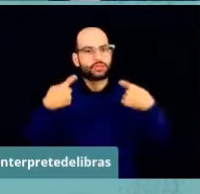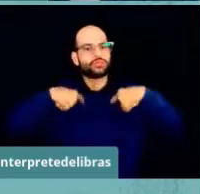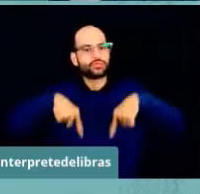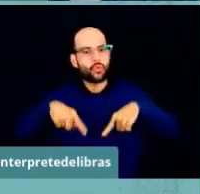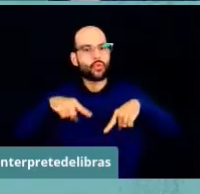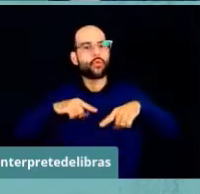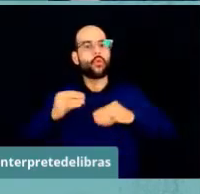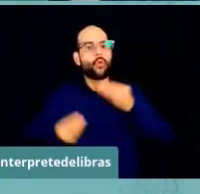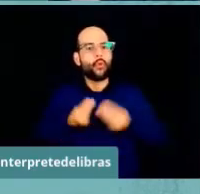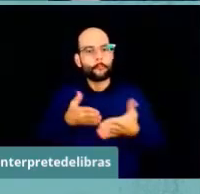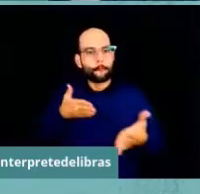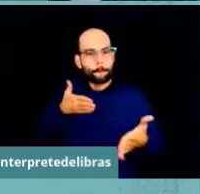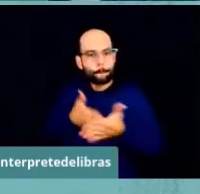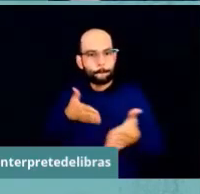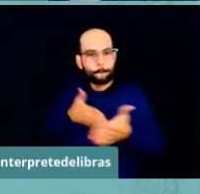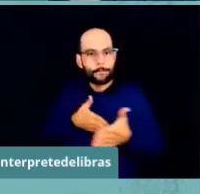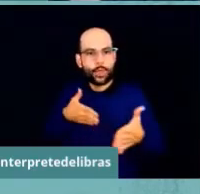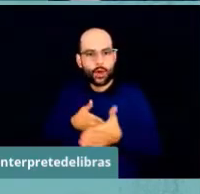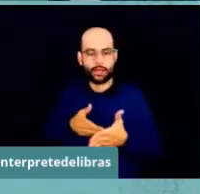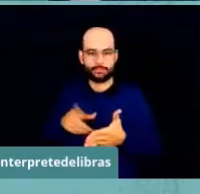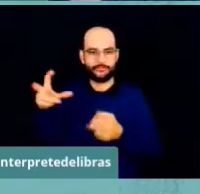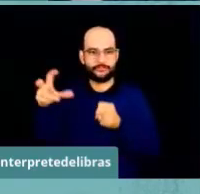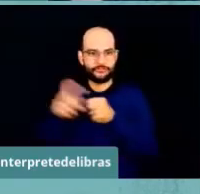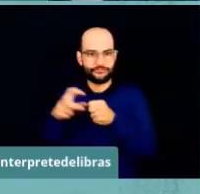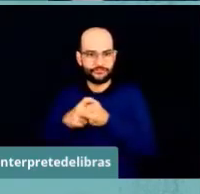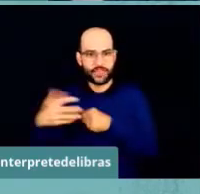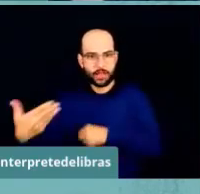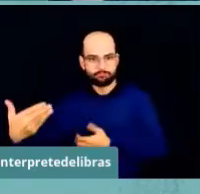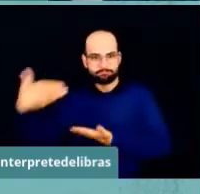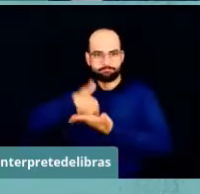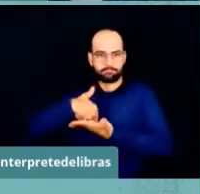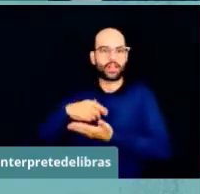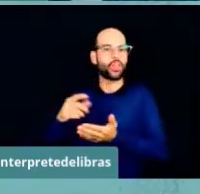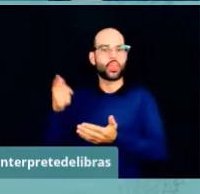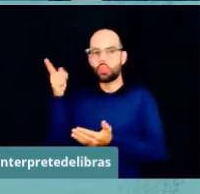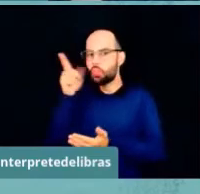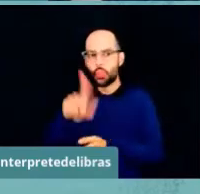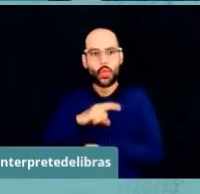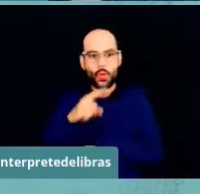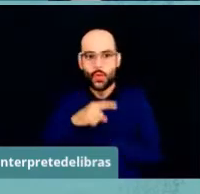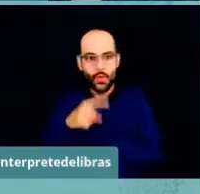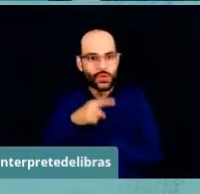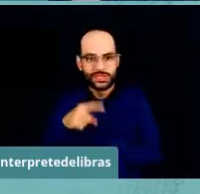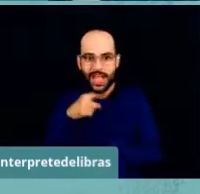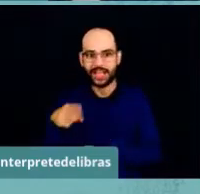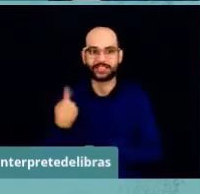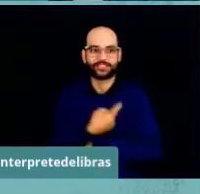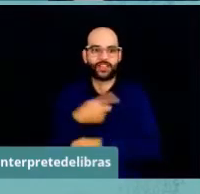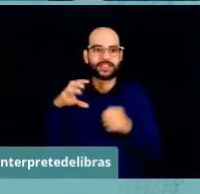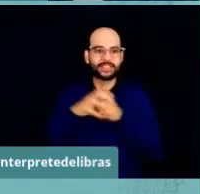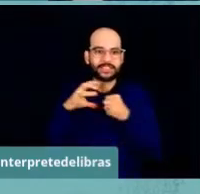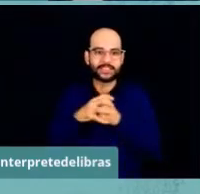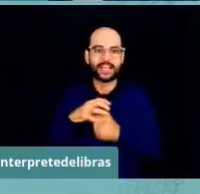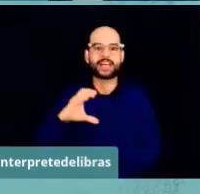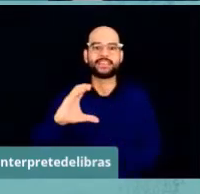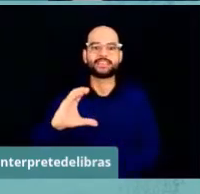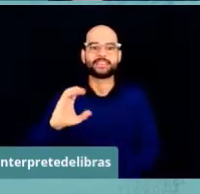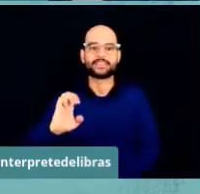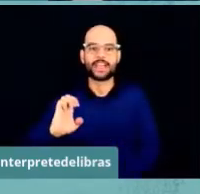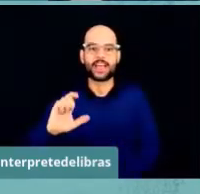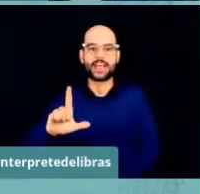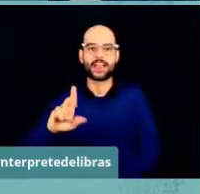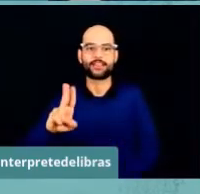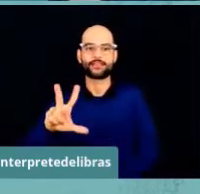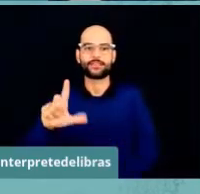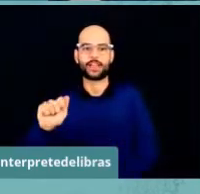mecanismos de bloquear o acesso do vírus, dessas proteínas virais, às nossas células. Por exemplo, como é feito